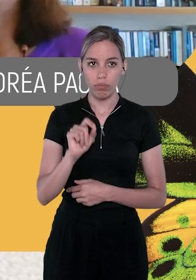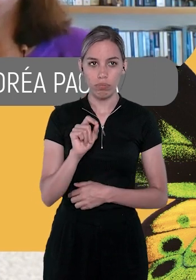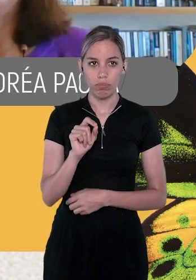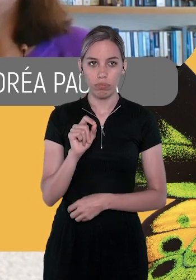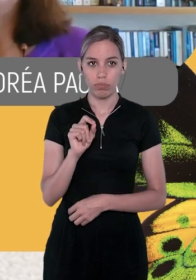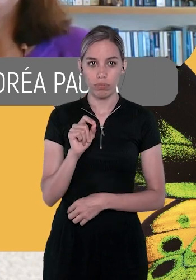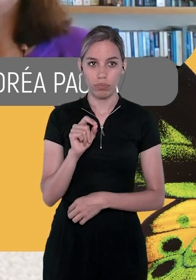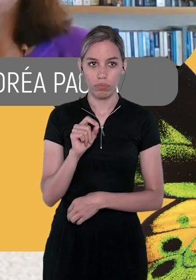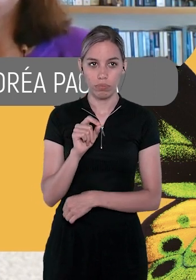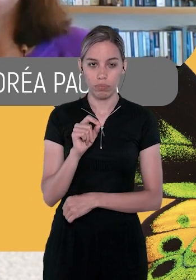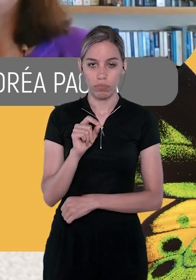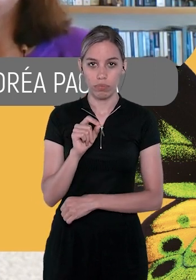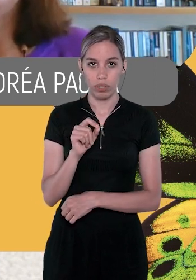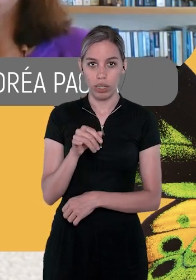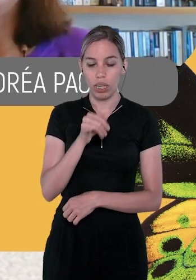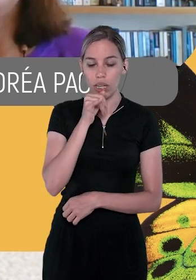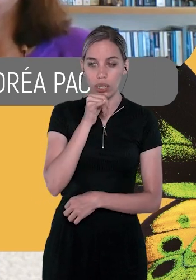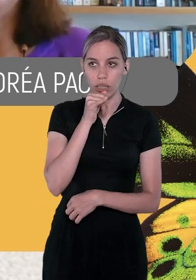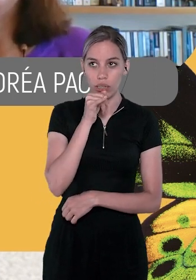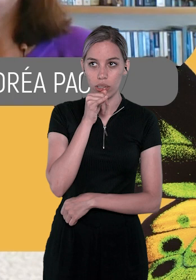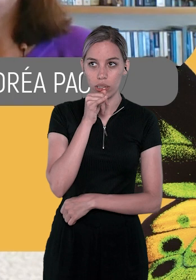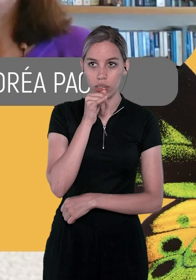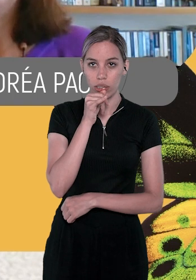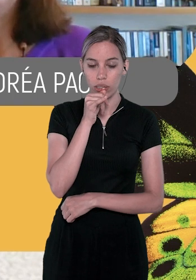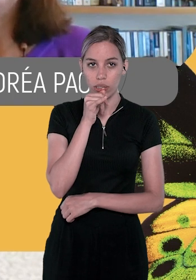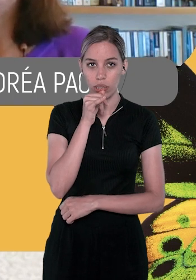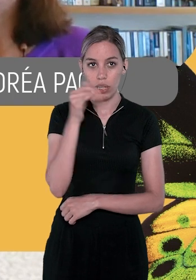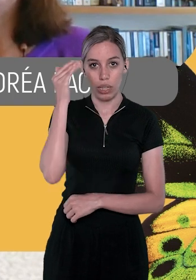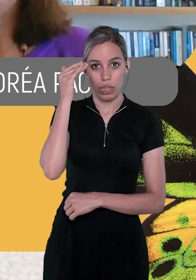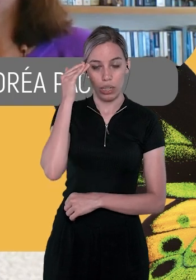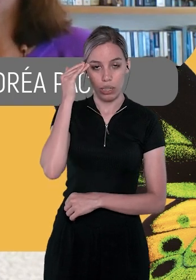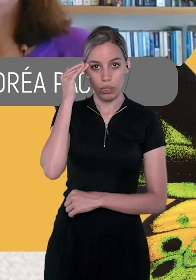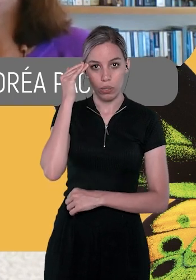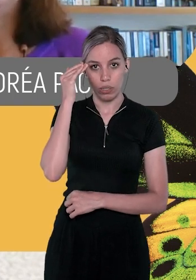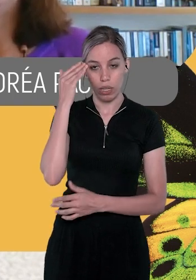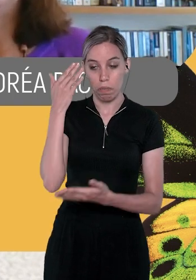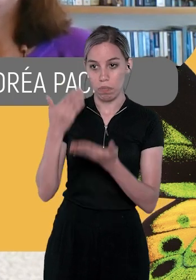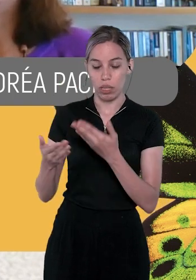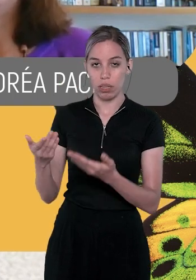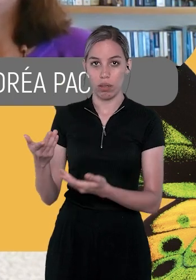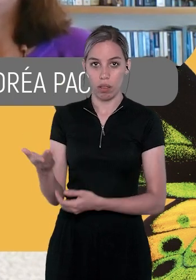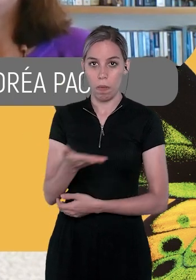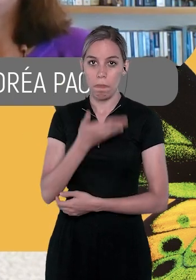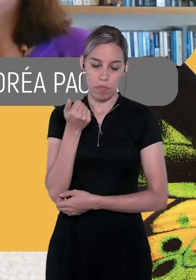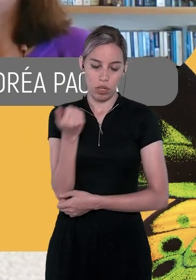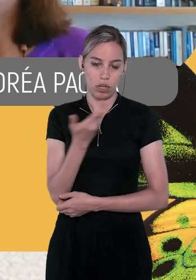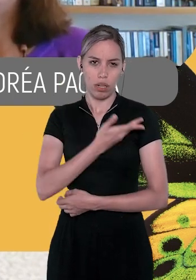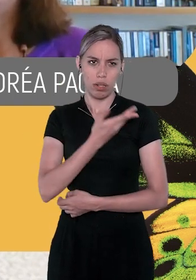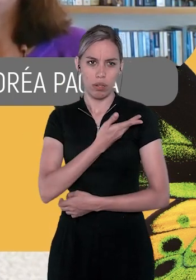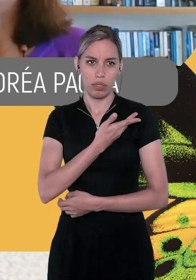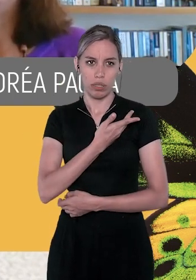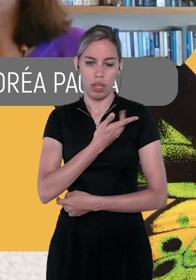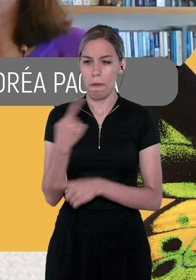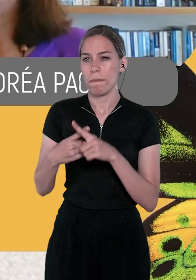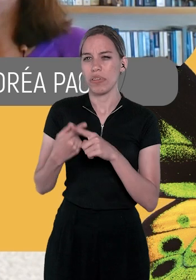e tem muito a ver com esse negócio de você, de repente, do adolescente, perder os melhores amigos, de repente. Por que isso é